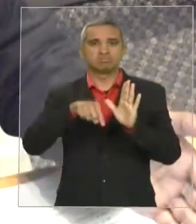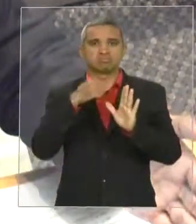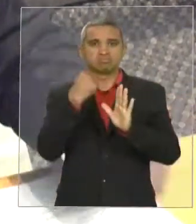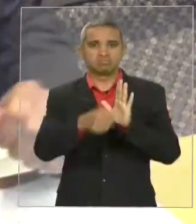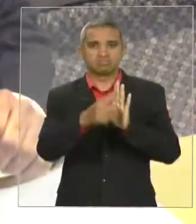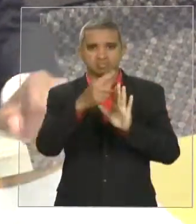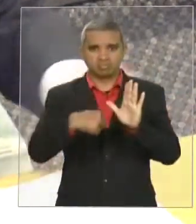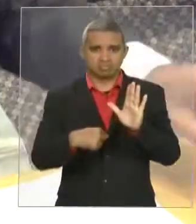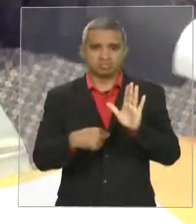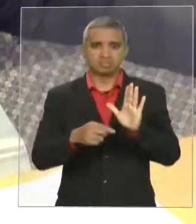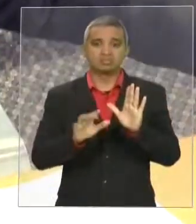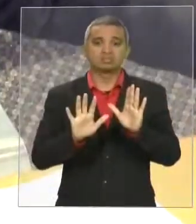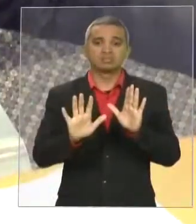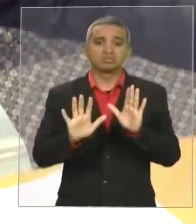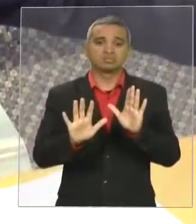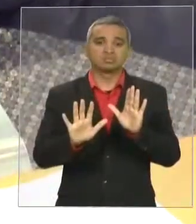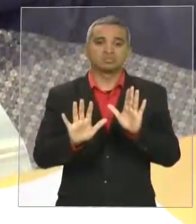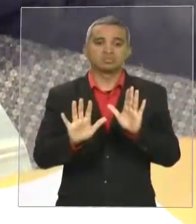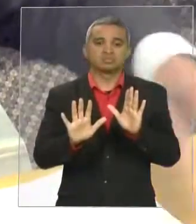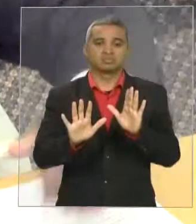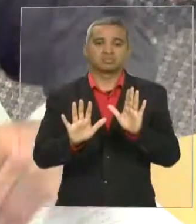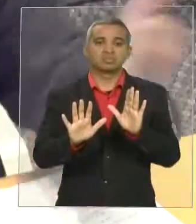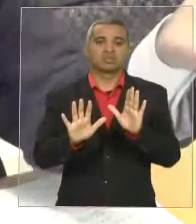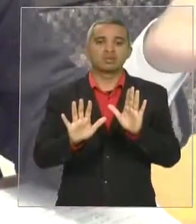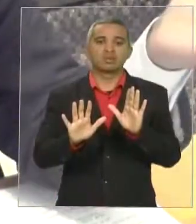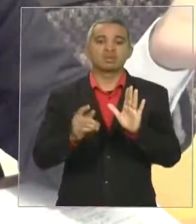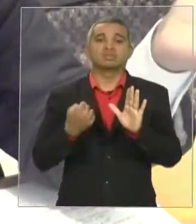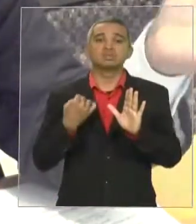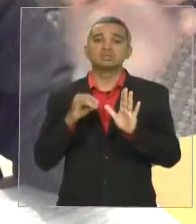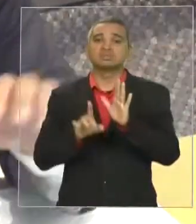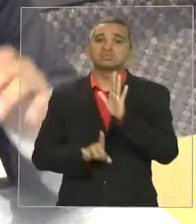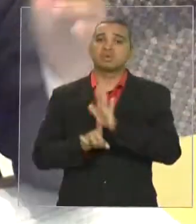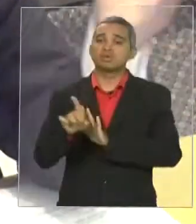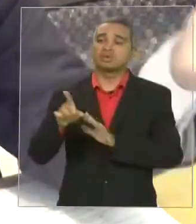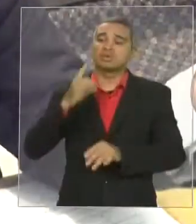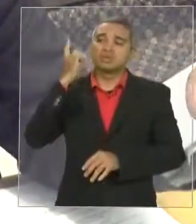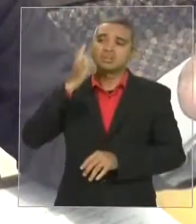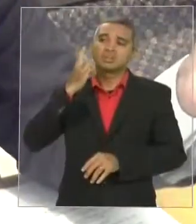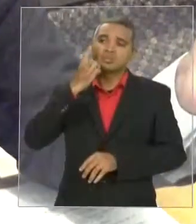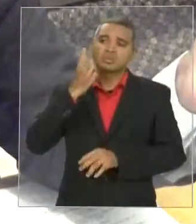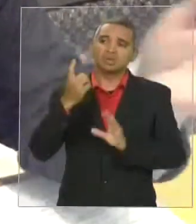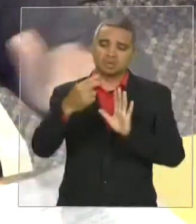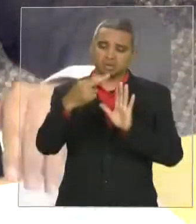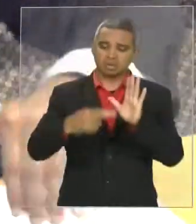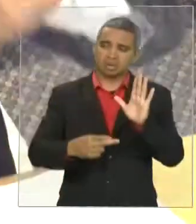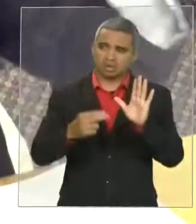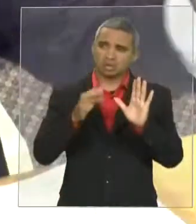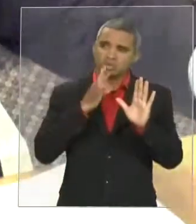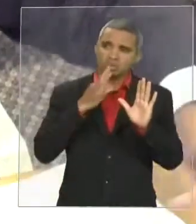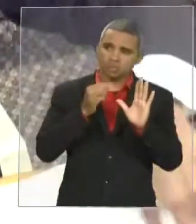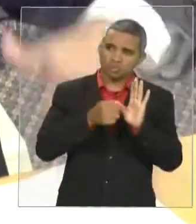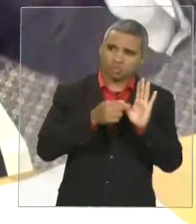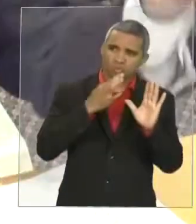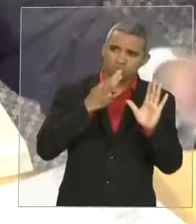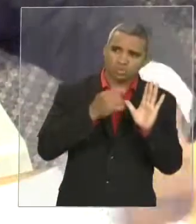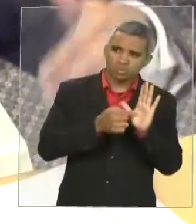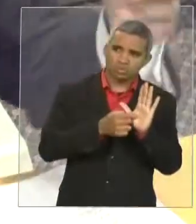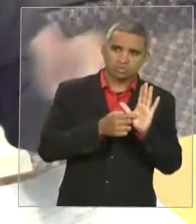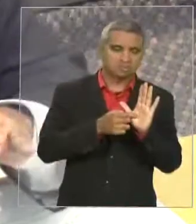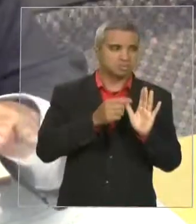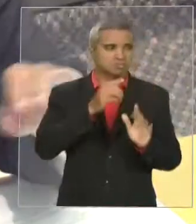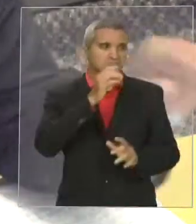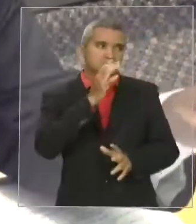projeto, determinado deputado, sobre a relatoria, ele não tem nem conhecimento, não sabe nem do que se trata, da inconstitucionalidade, nem do teor,